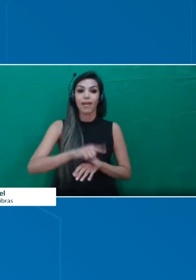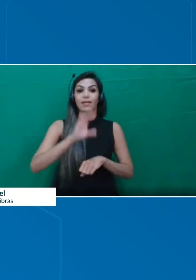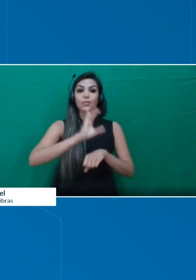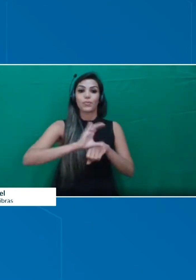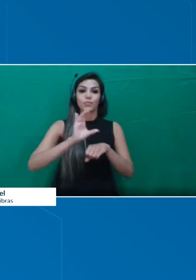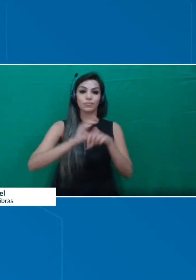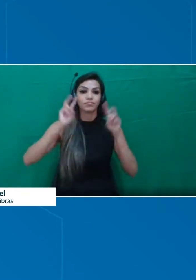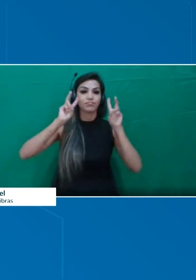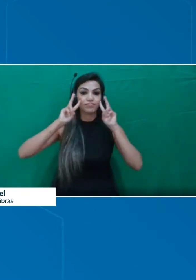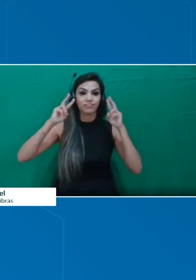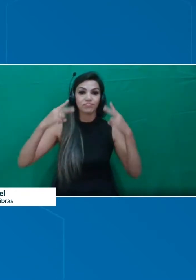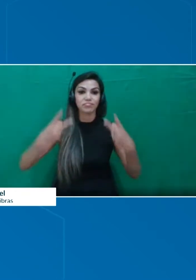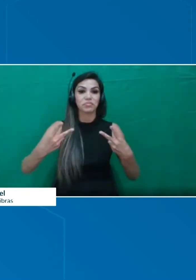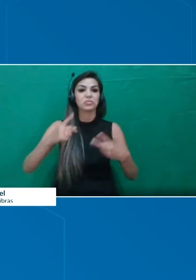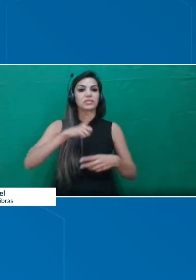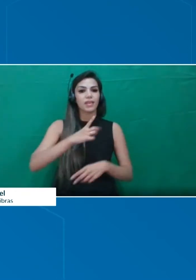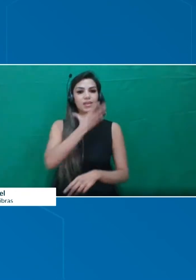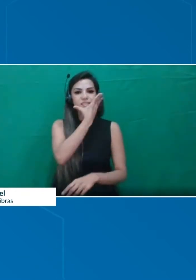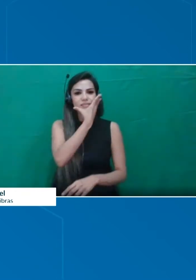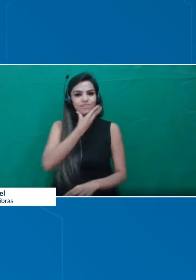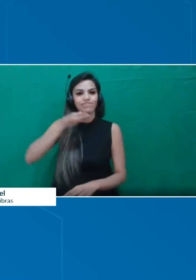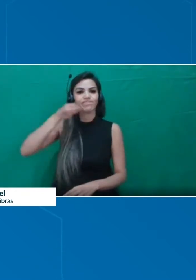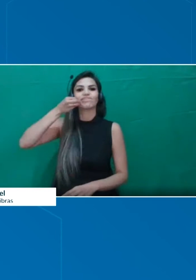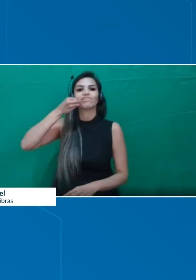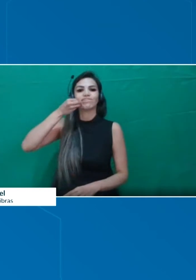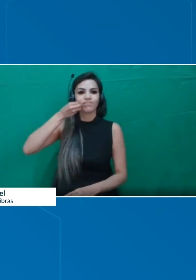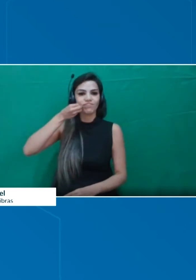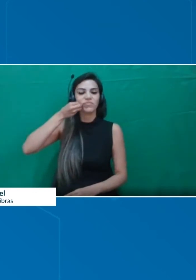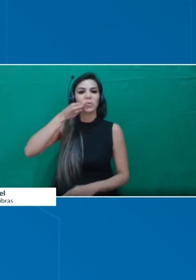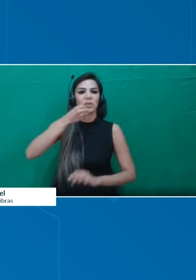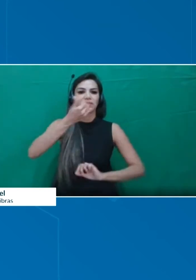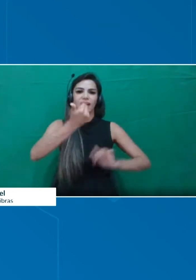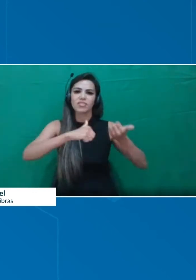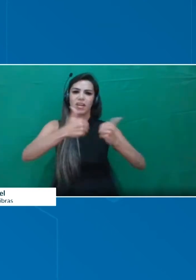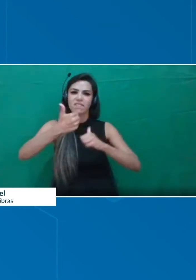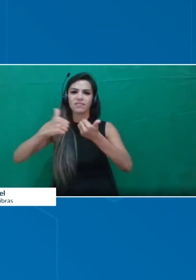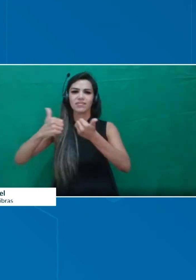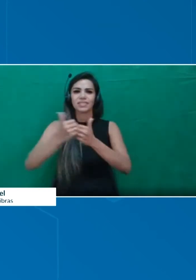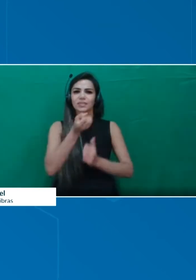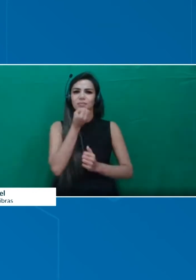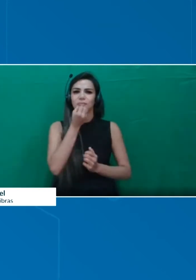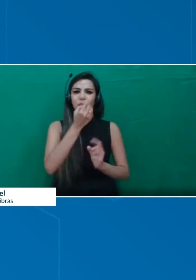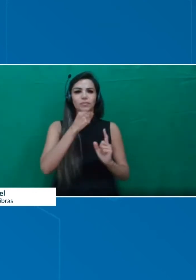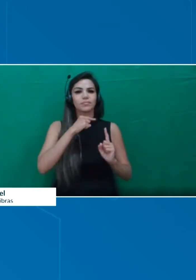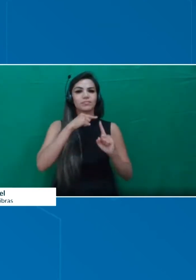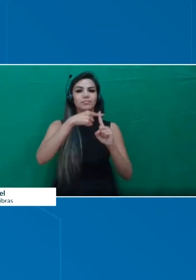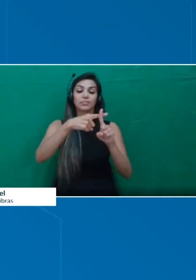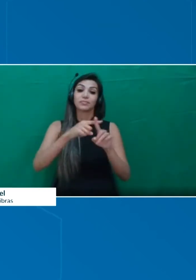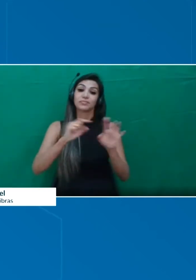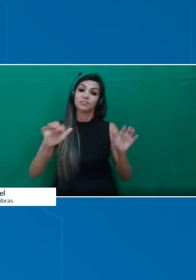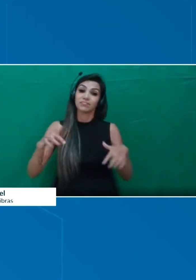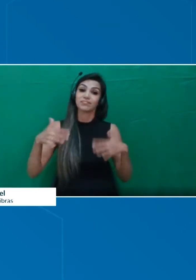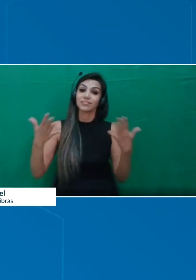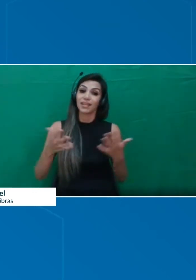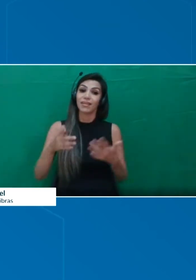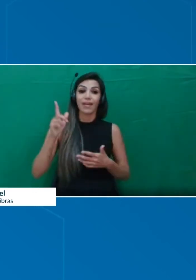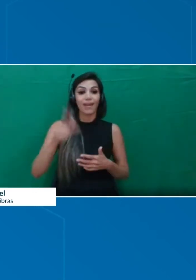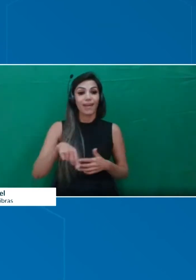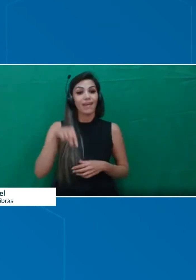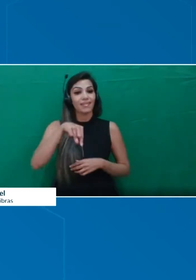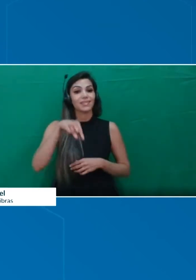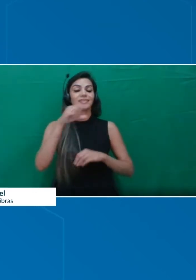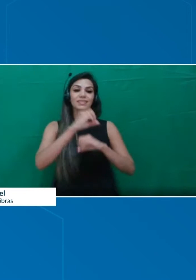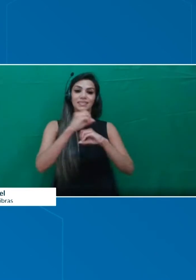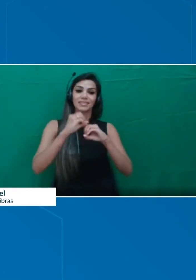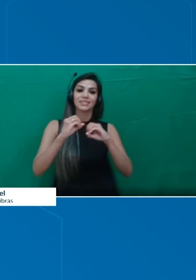reconhecidos, né, pela sua qualidade nas mais diferentes formas de avaliação, e isso, sem dúvida nenhuma, traz para a